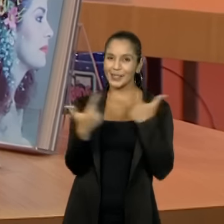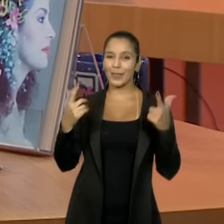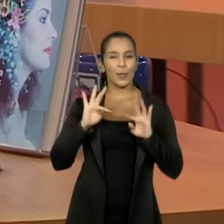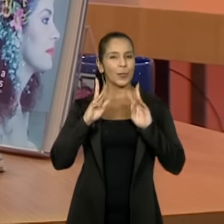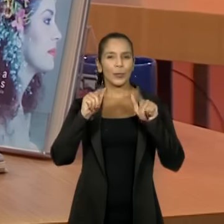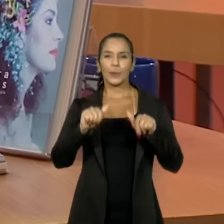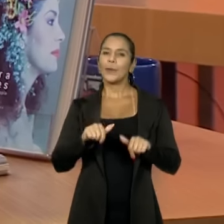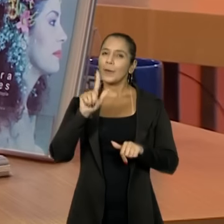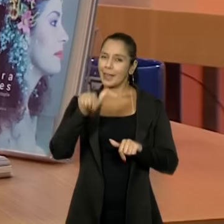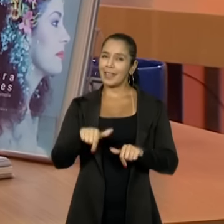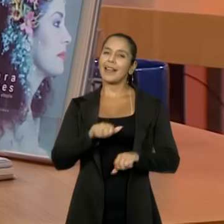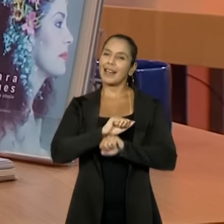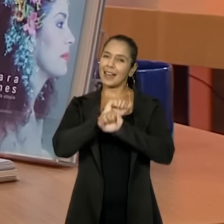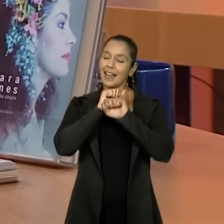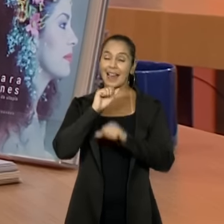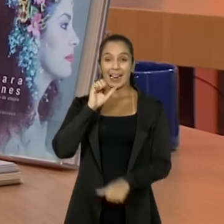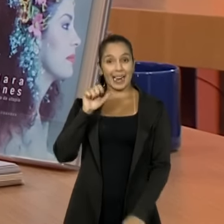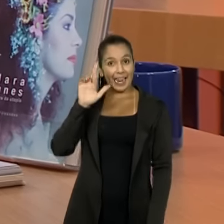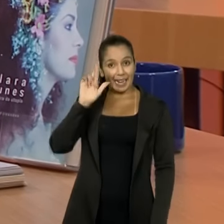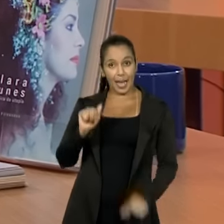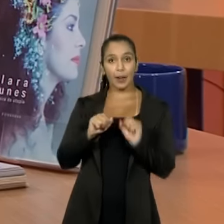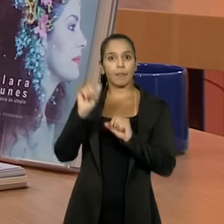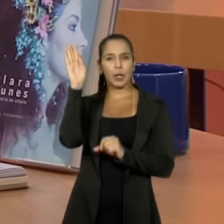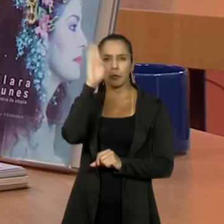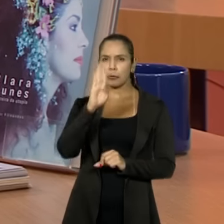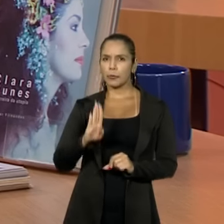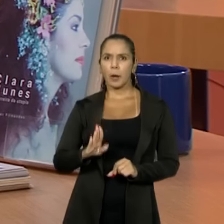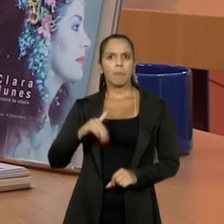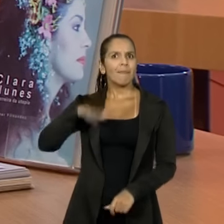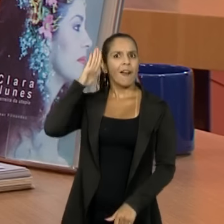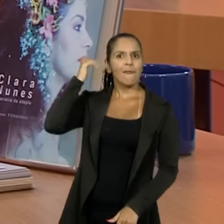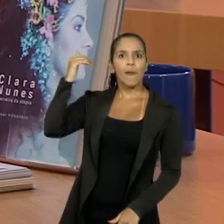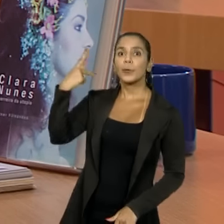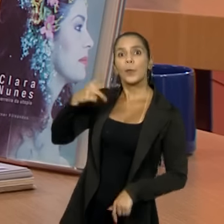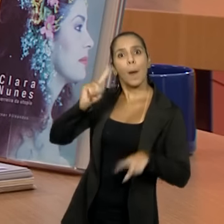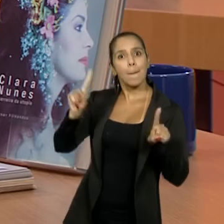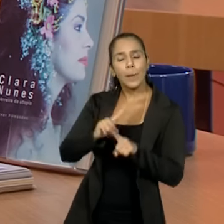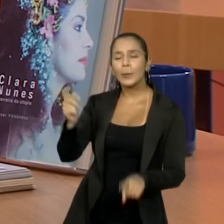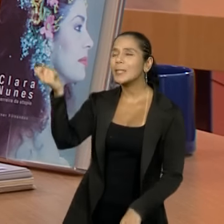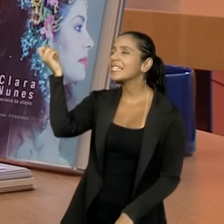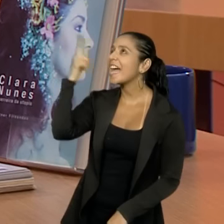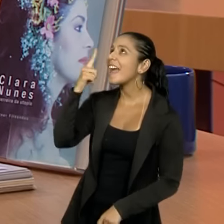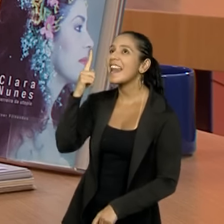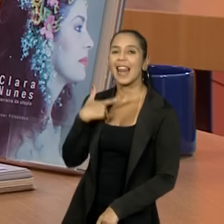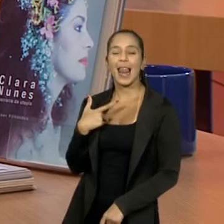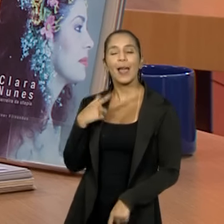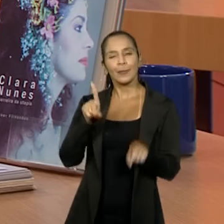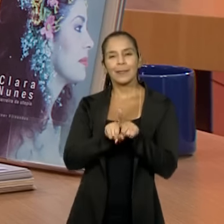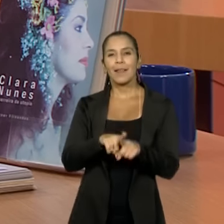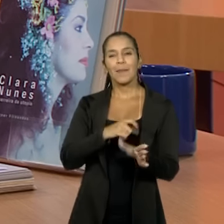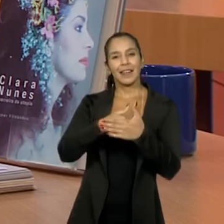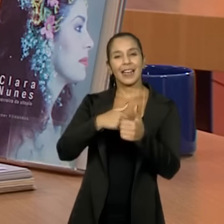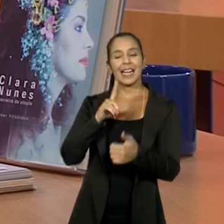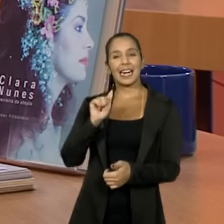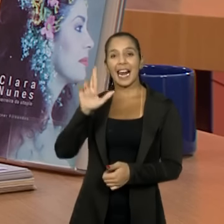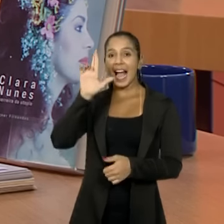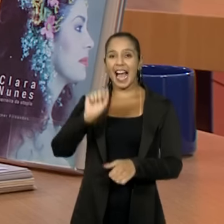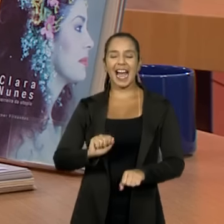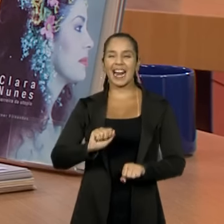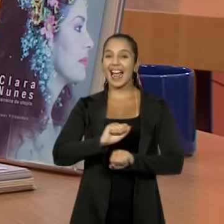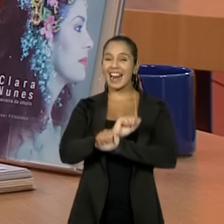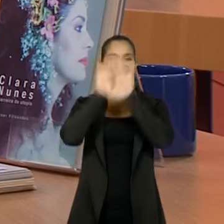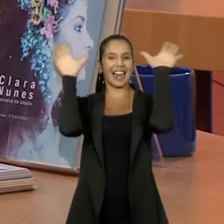riso. Tudo ficou. E Clara fez o Brasil maior com a sua música, com o seu talento e carisma. Clara